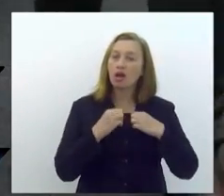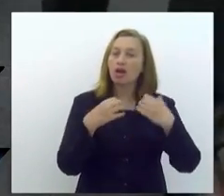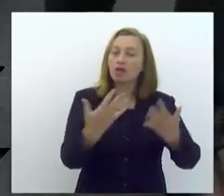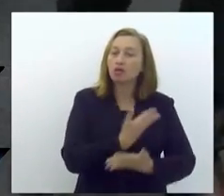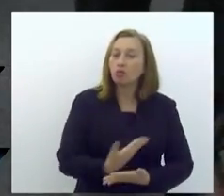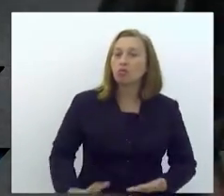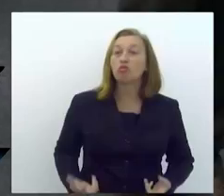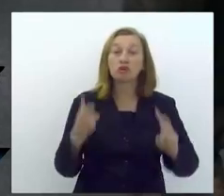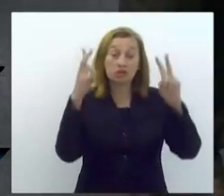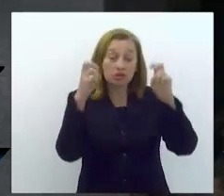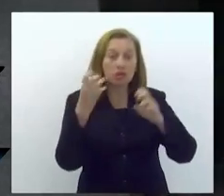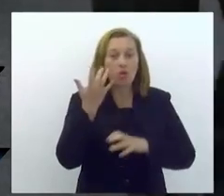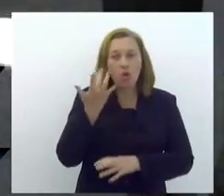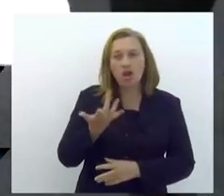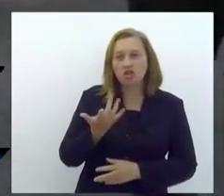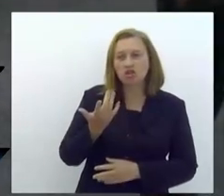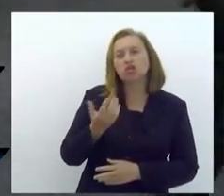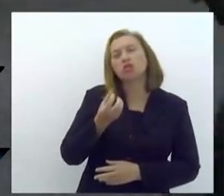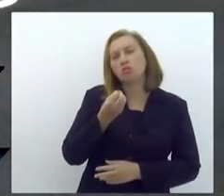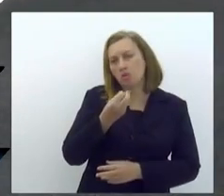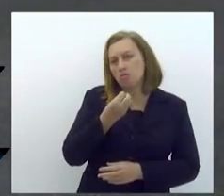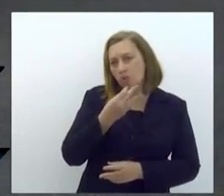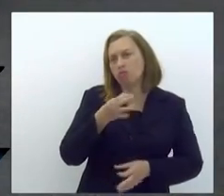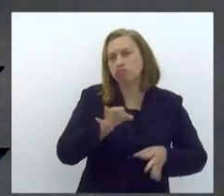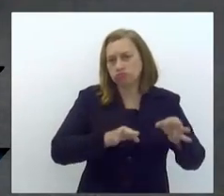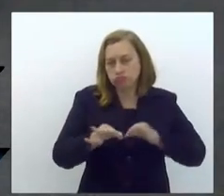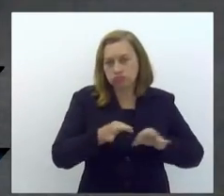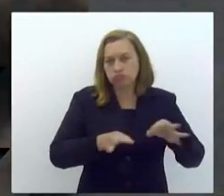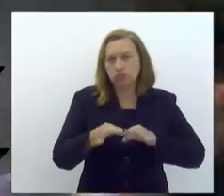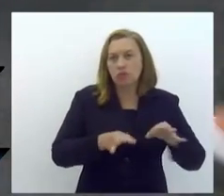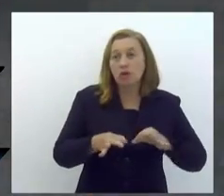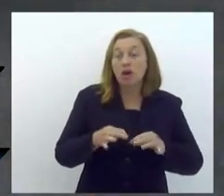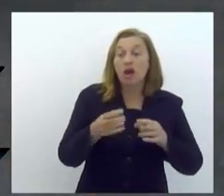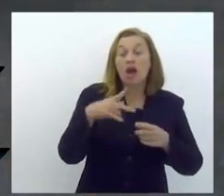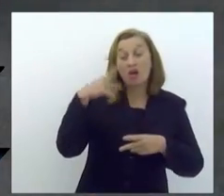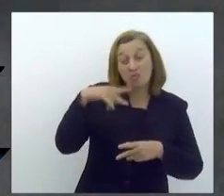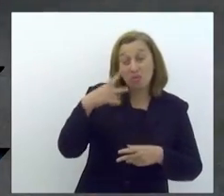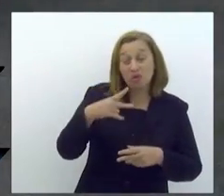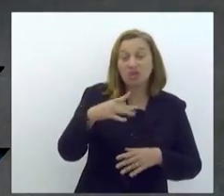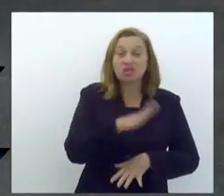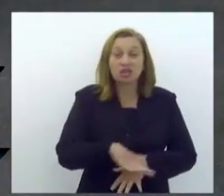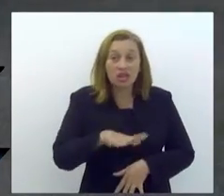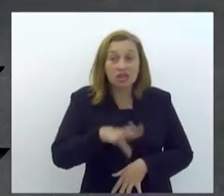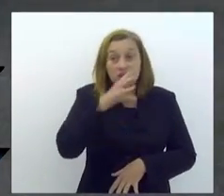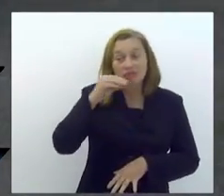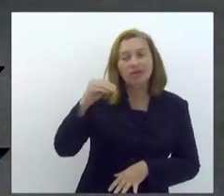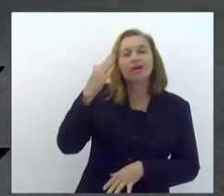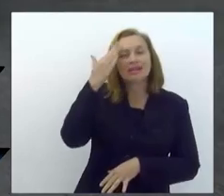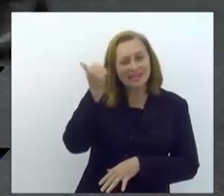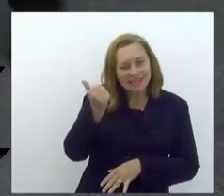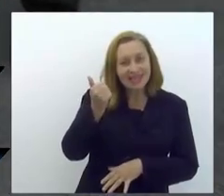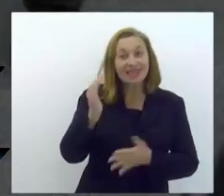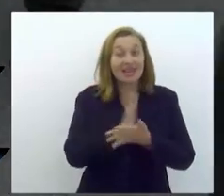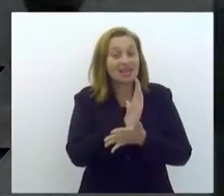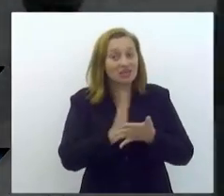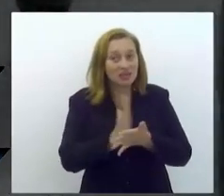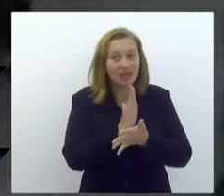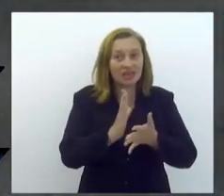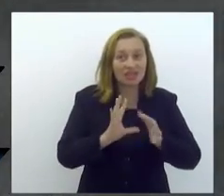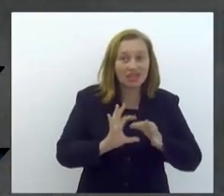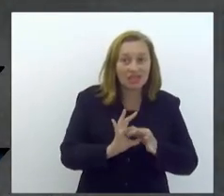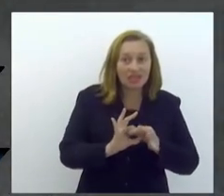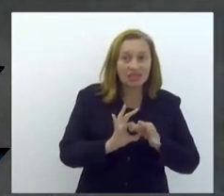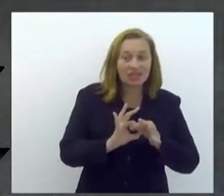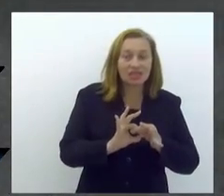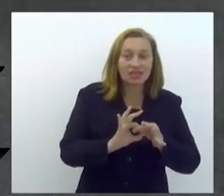temática porque acho que tem muito que organizada a política de criança e adolescência sei que vossa excelência muitas vezes abre mão de